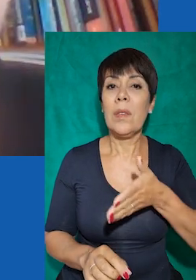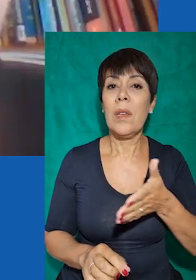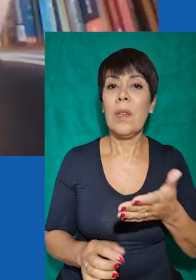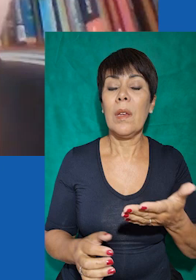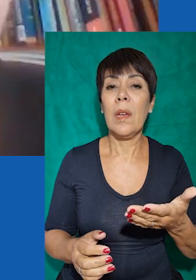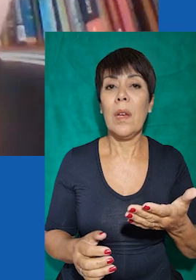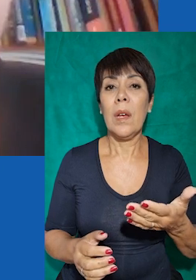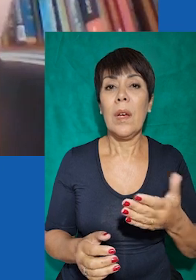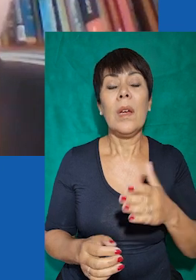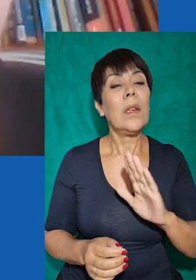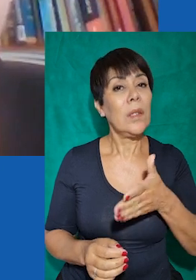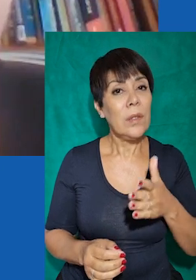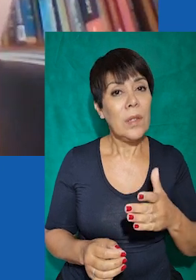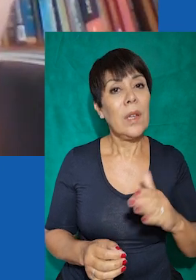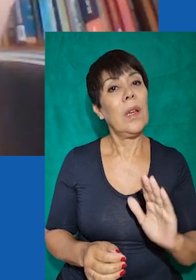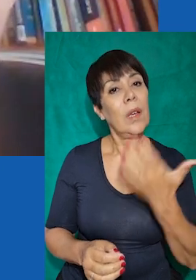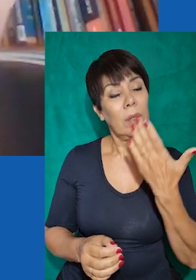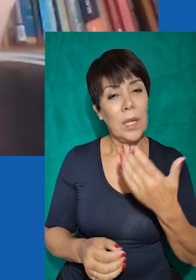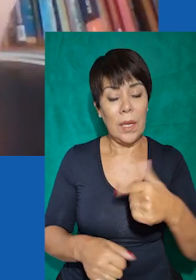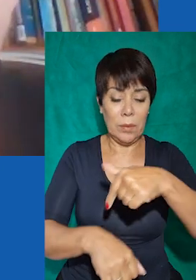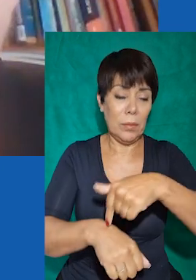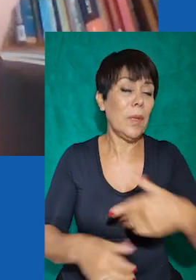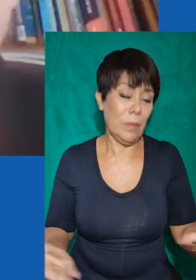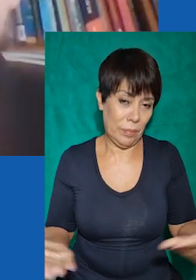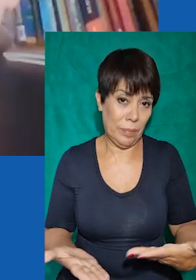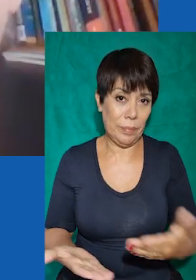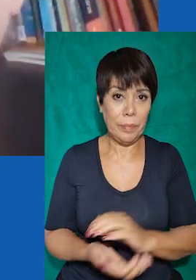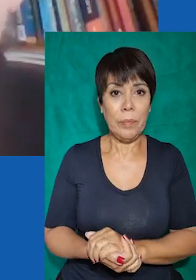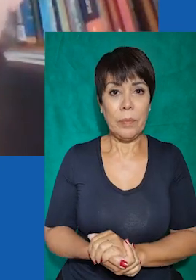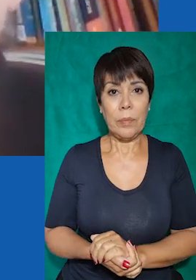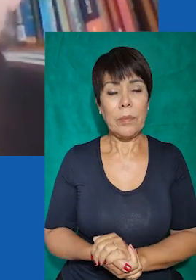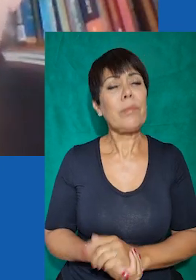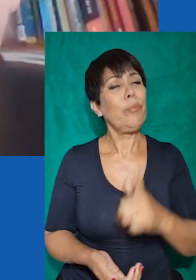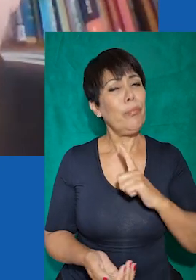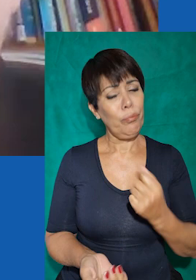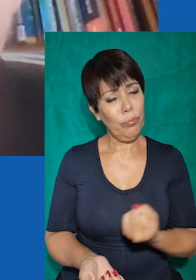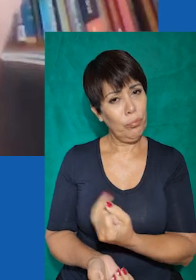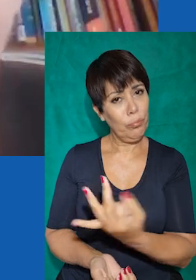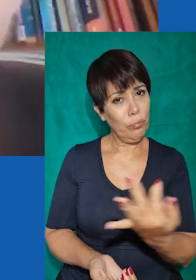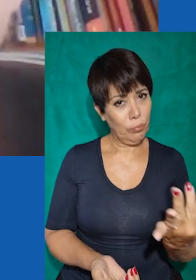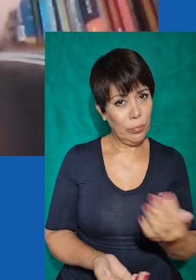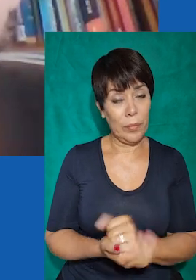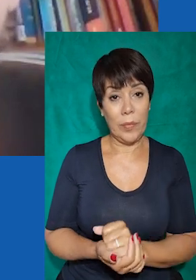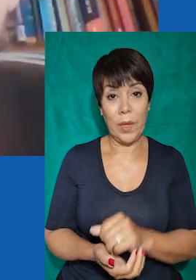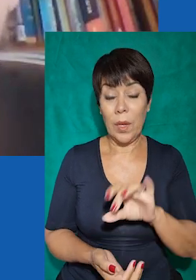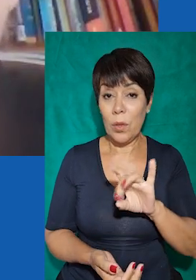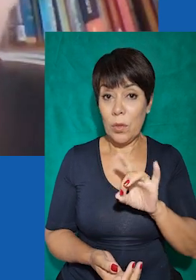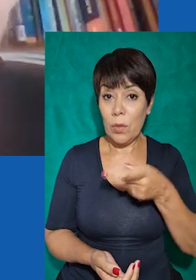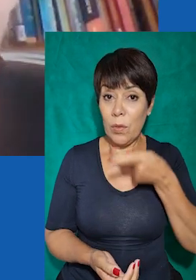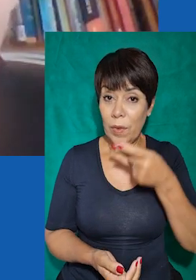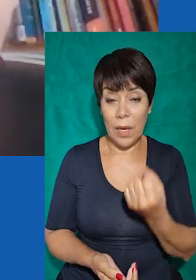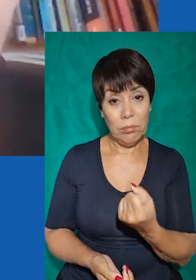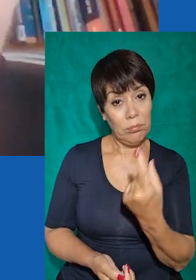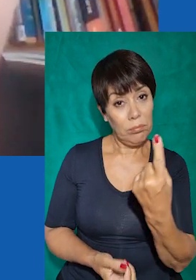que estão dadas na atualidade, né? Há muitas, e eu vou apenas mencionar